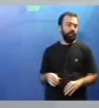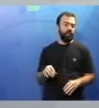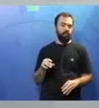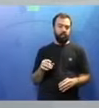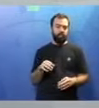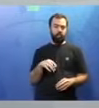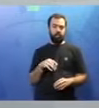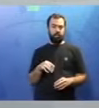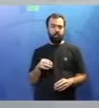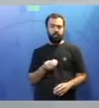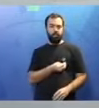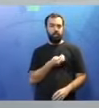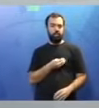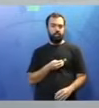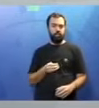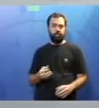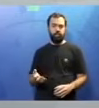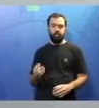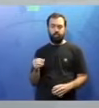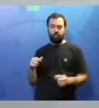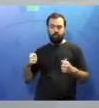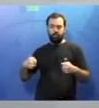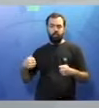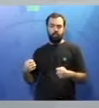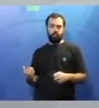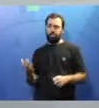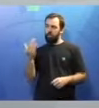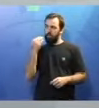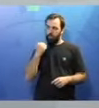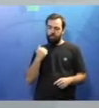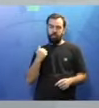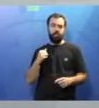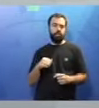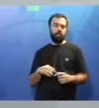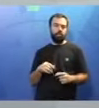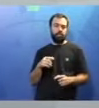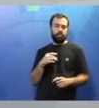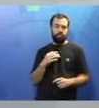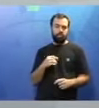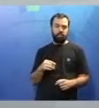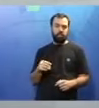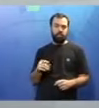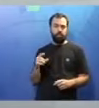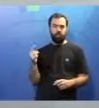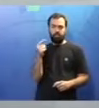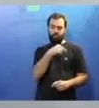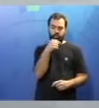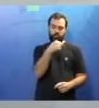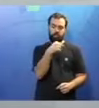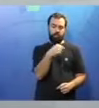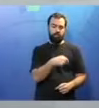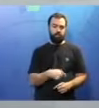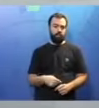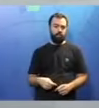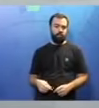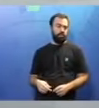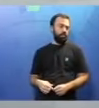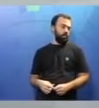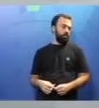São organismos que precisam consumir um alimento produzido pelos autótrofos, que são os demais seres vivos.